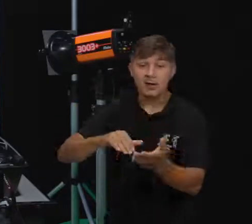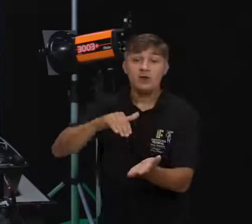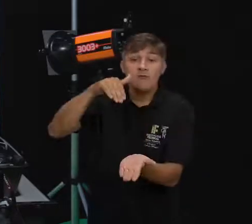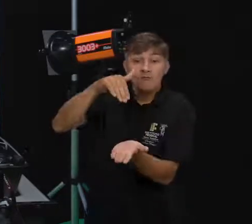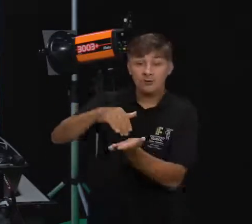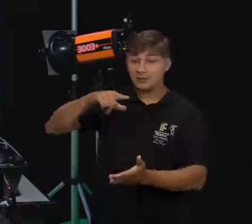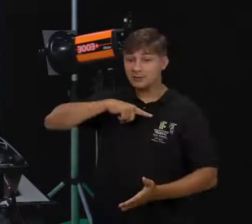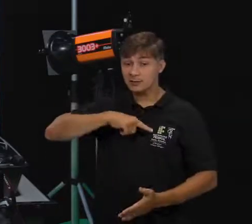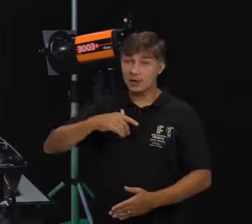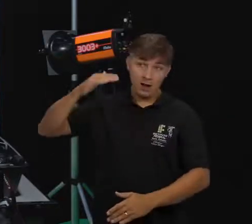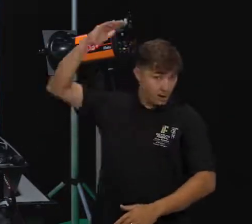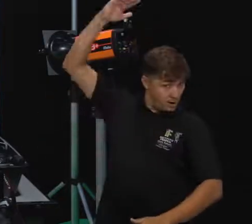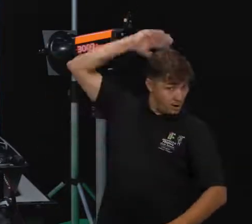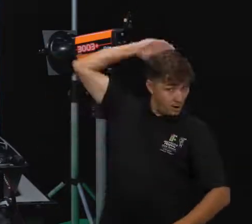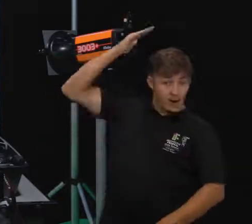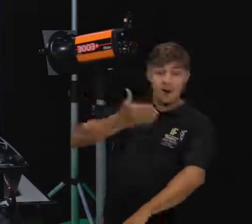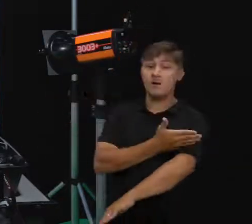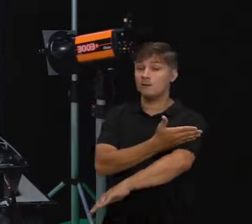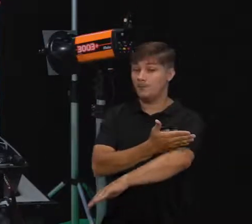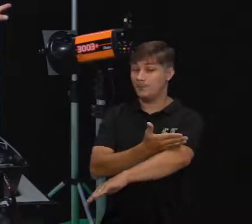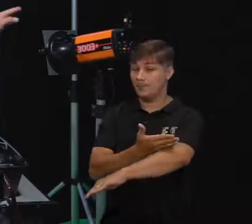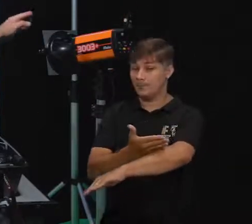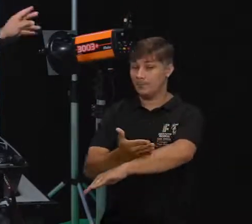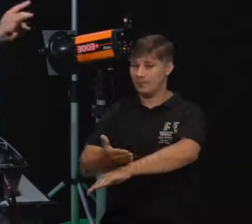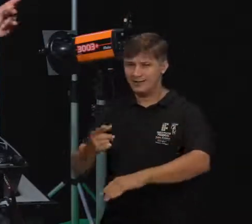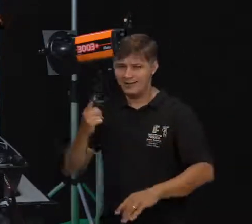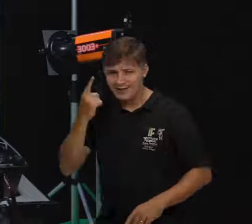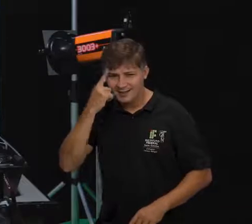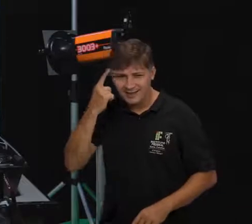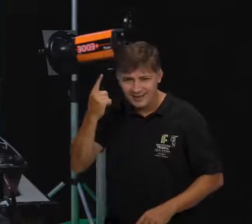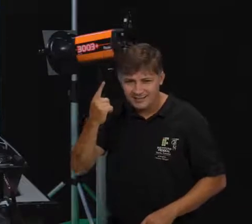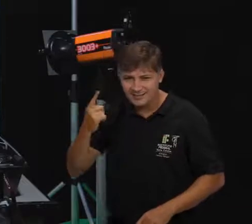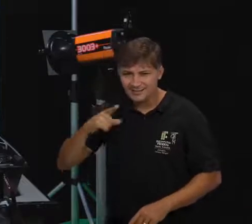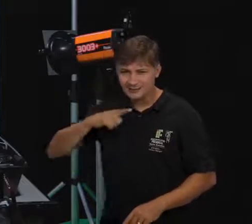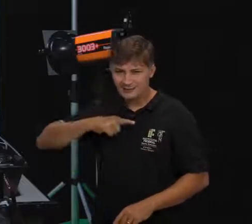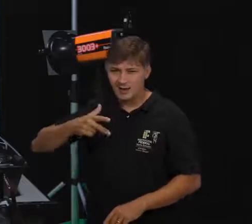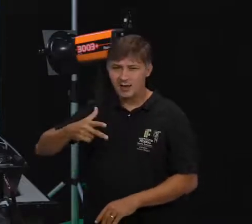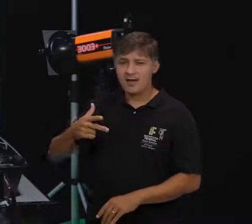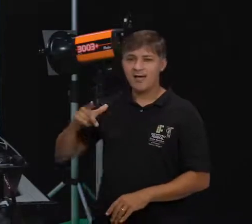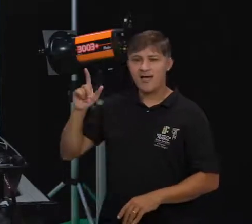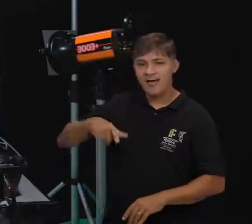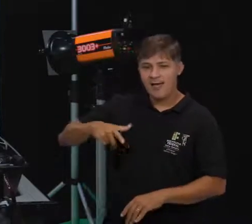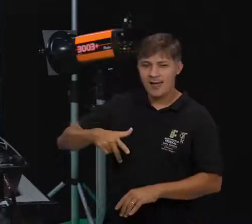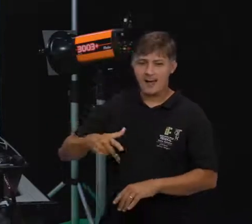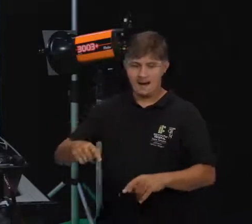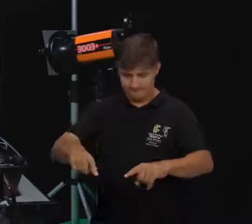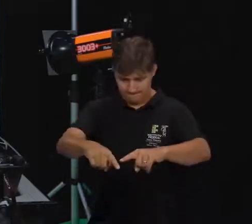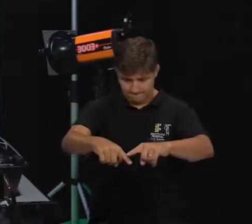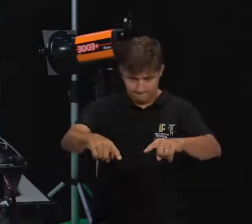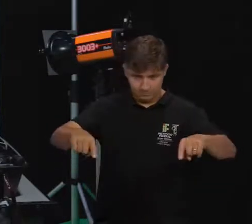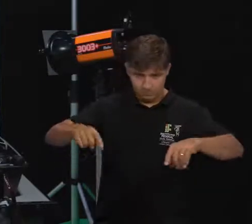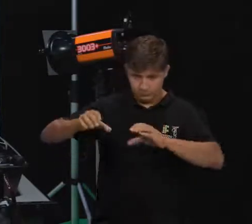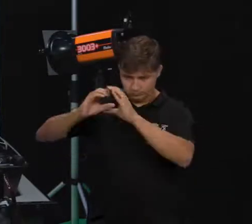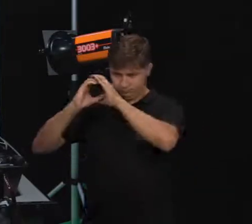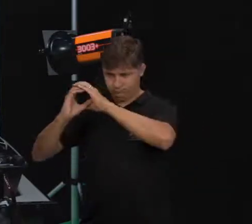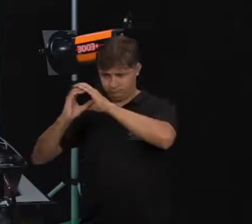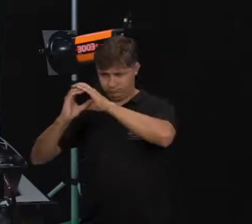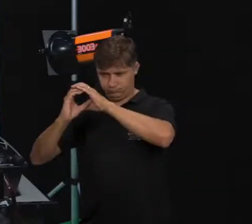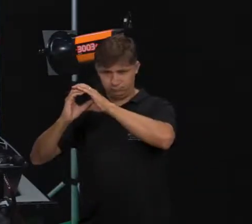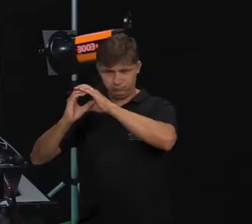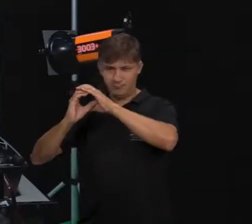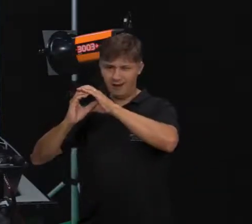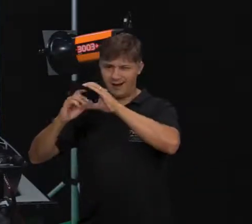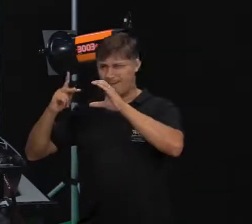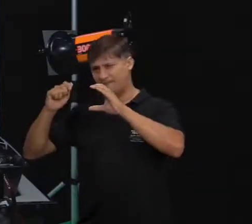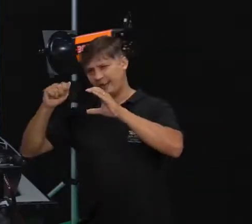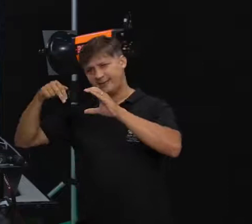no fundo, eu coloquei um fundo branco. E eu coloquei aquele acessório que eu falei para vocês lá no começo, que é a panela, né, ou o